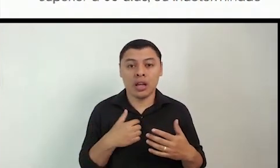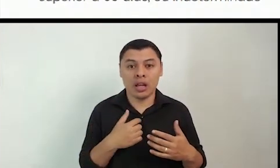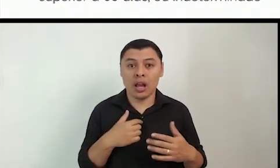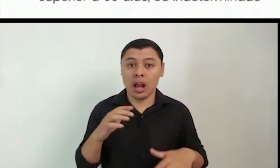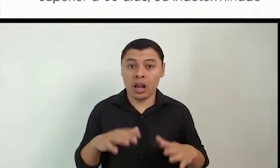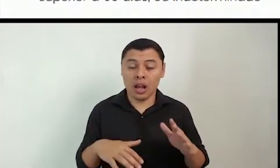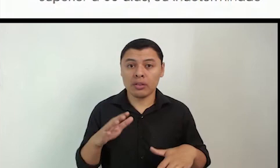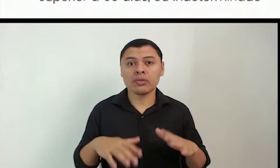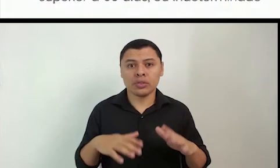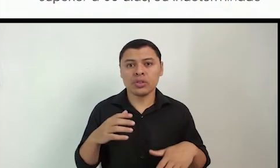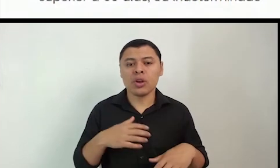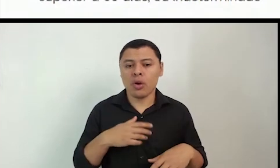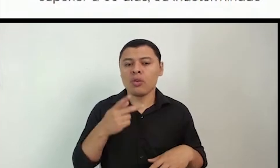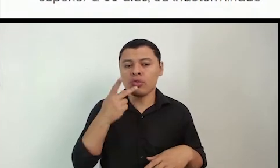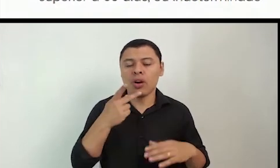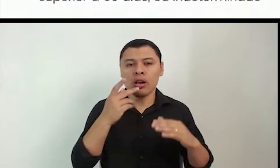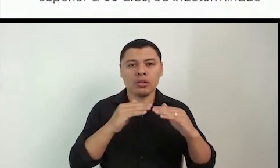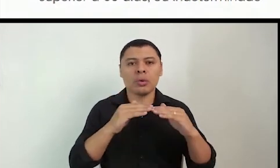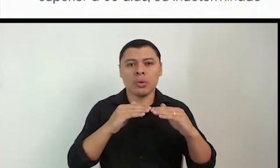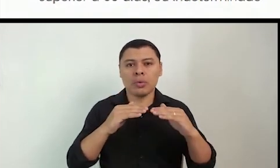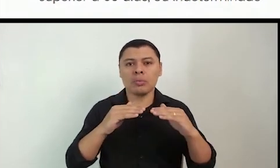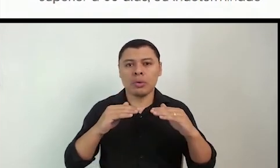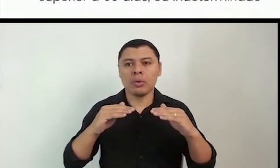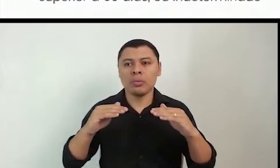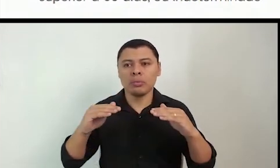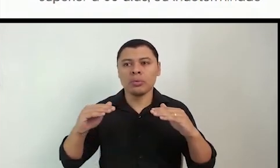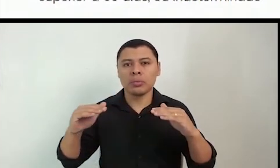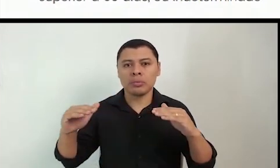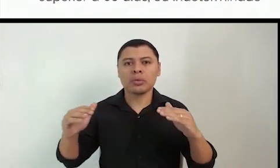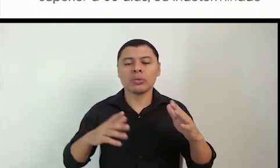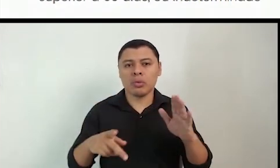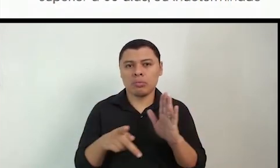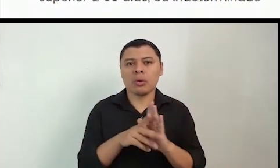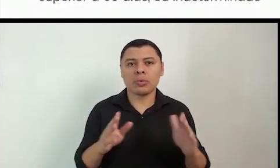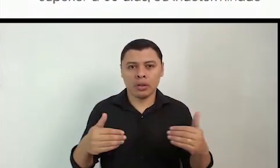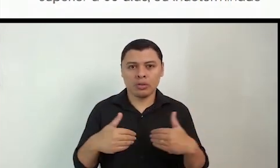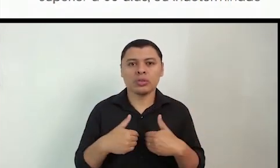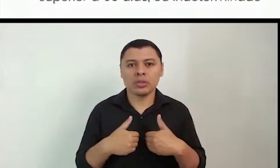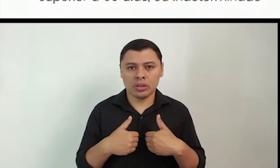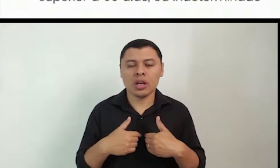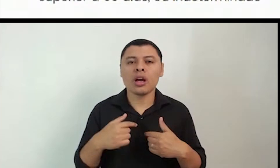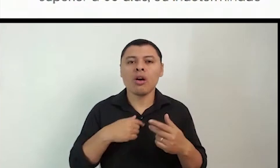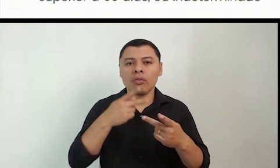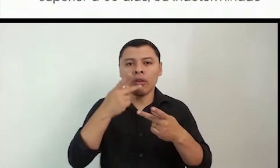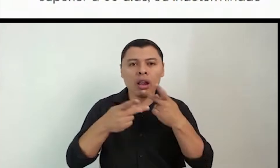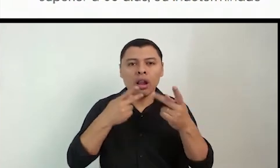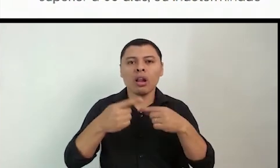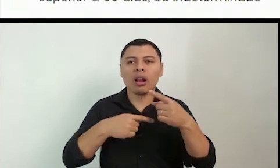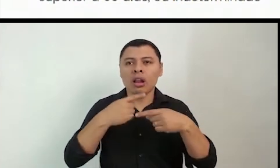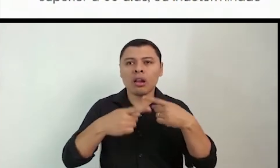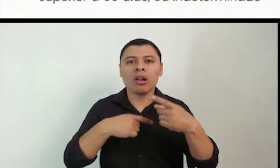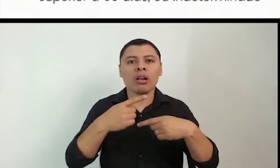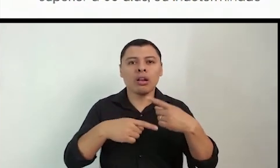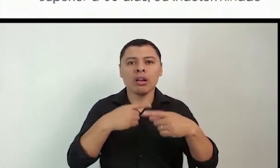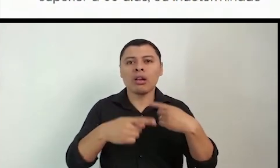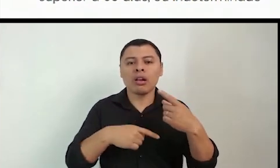vezes eu falo em monotom, que é uma característica de autistas. Eu sou prolixa, então eu vou ficar falando